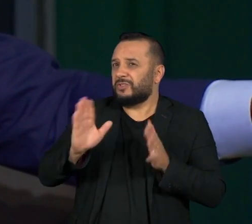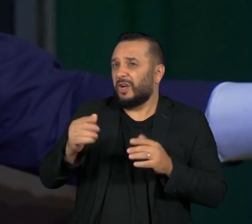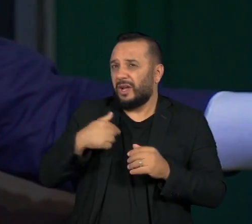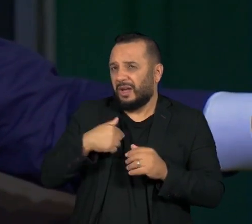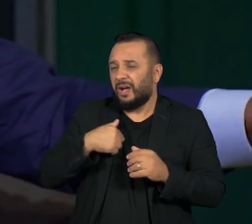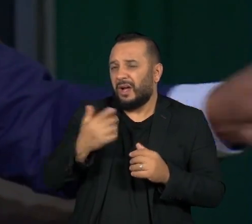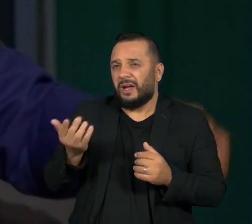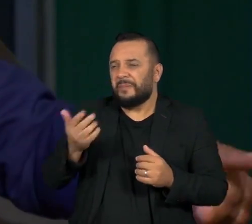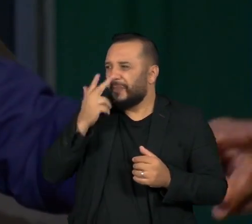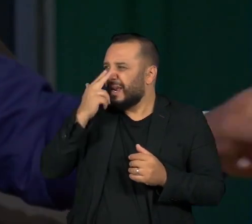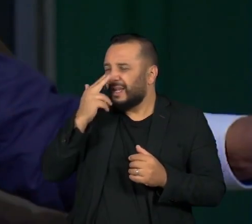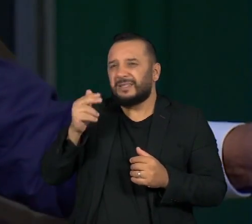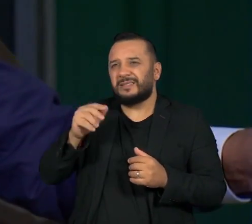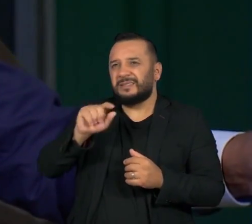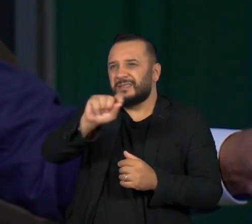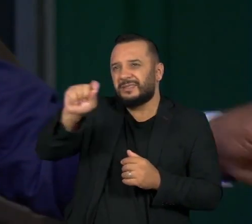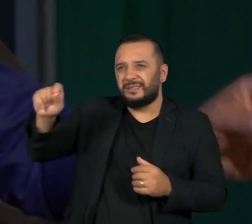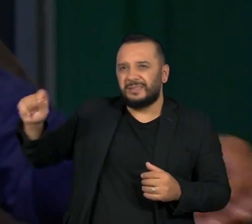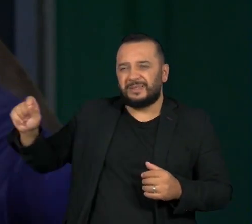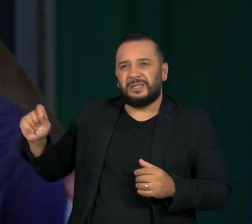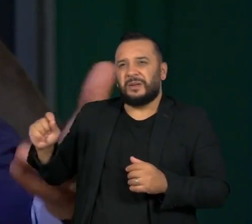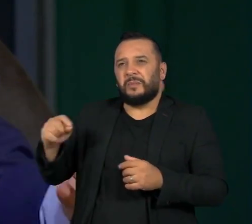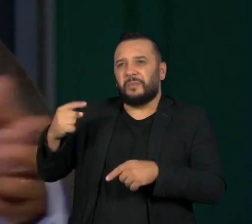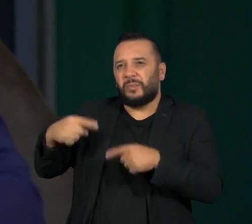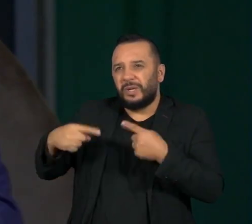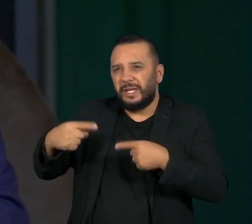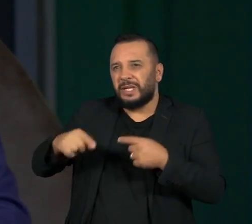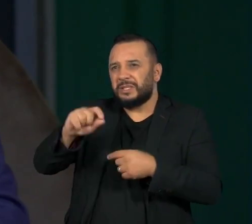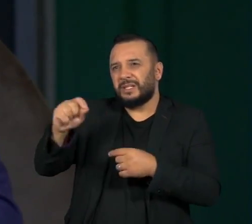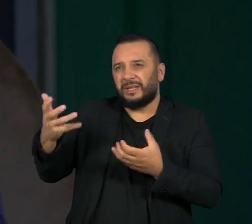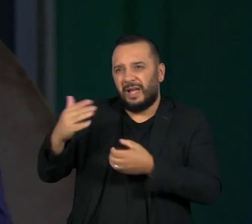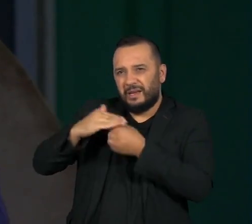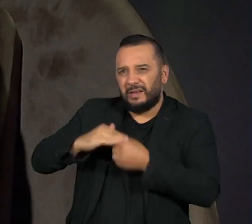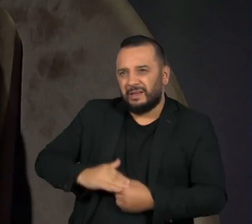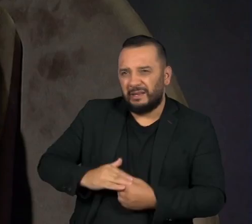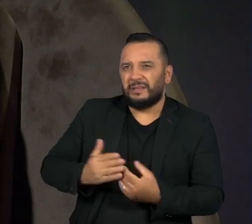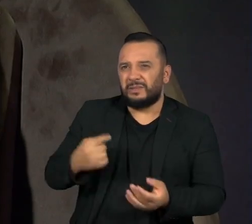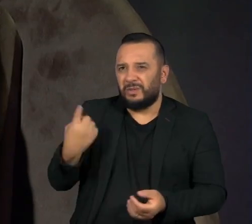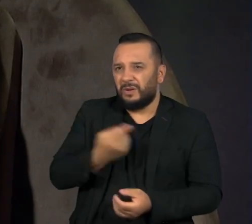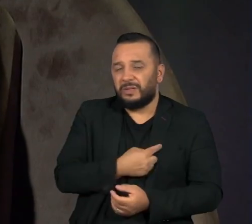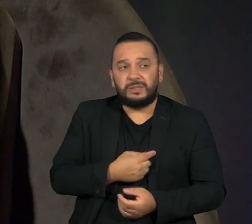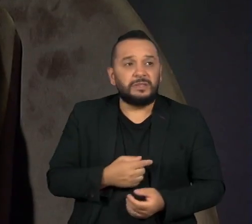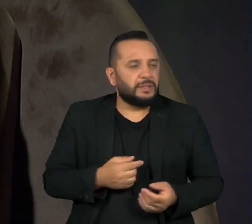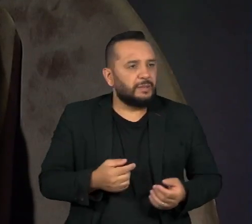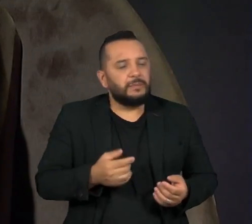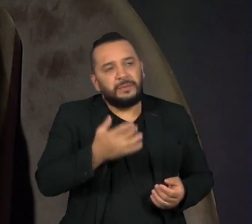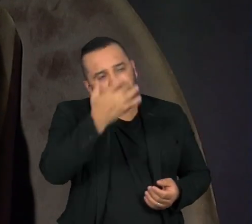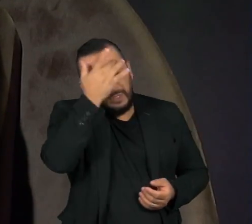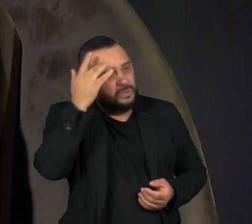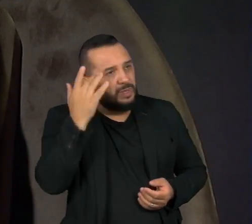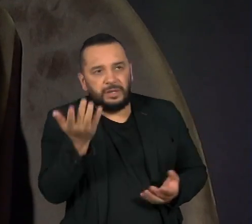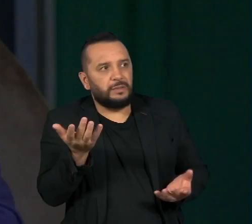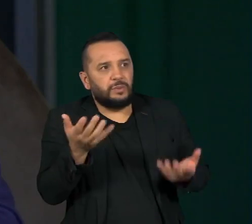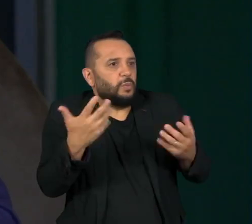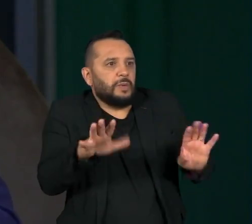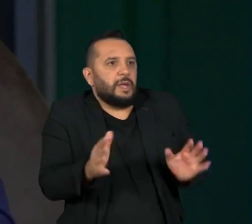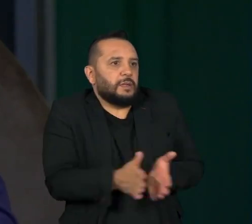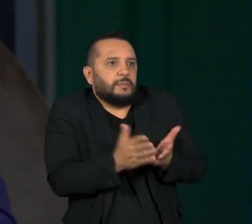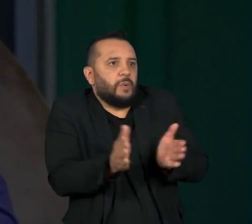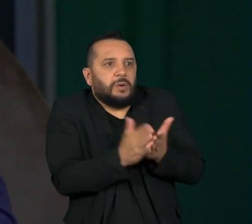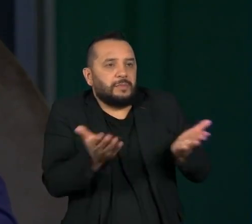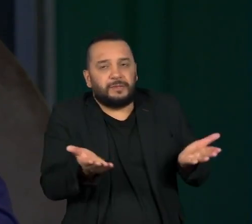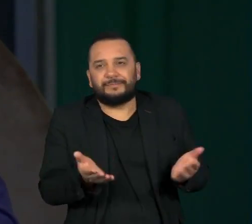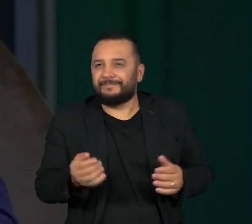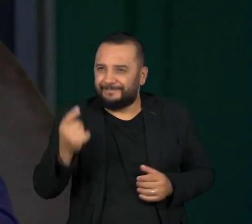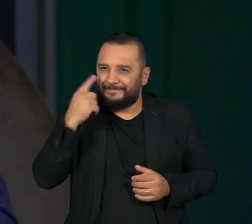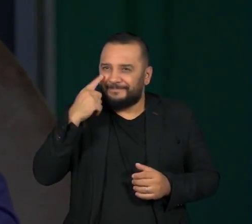ser pobre, ninguém quer estar na rua, né? As pessoas querem oportunidade, né, Márcio? Não, assim, os dados estão todos aí, né? A pirâmide